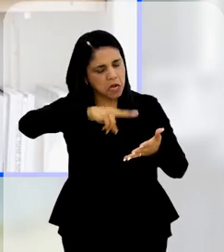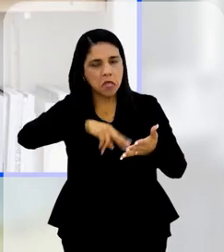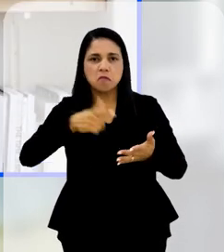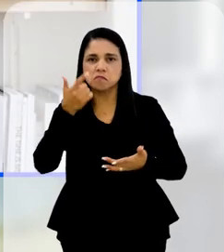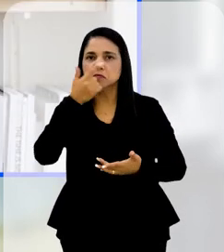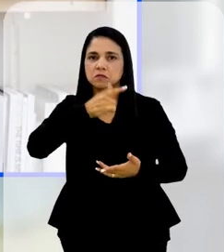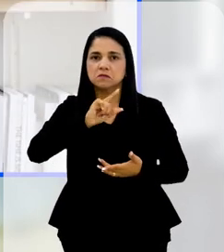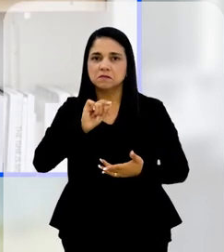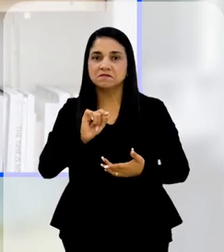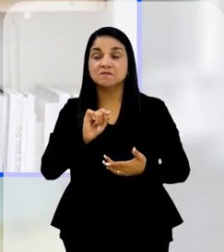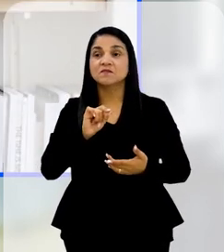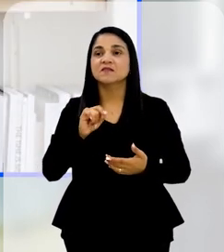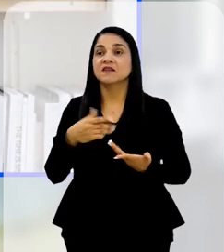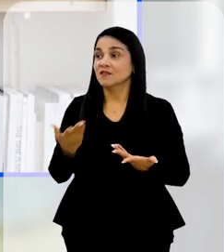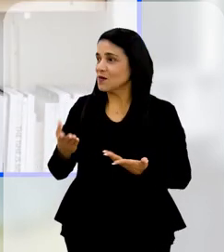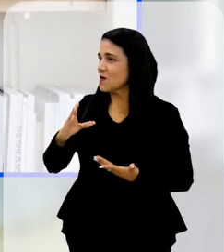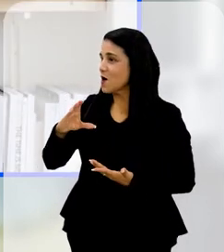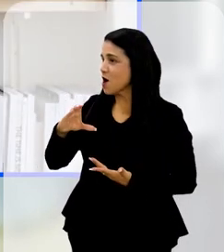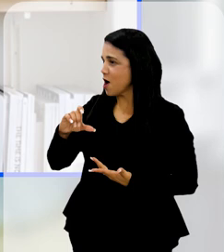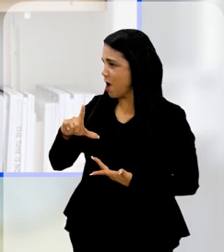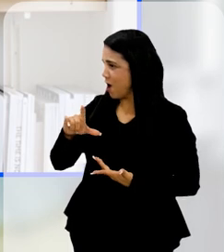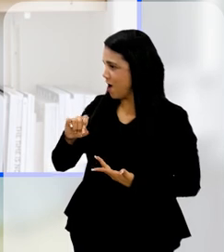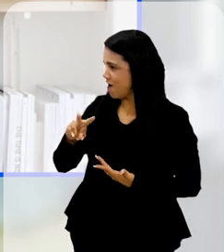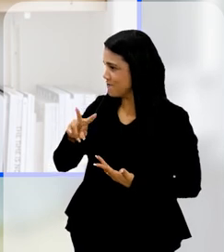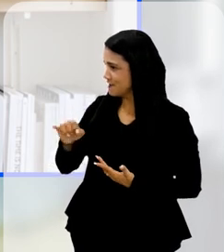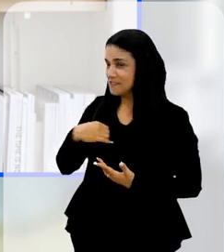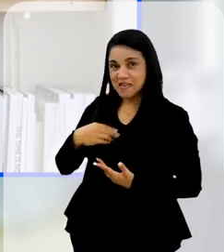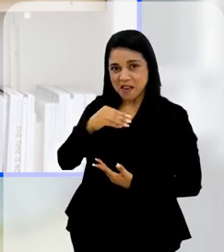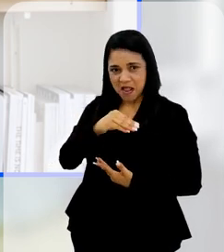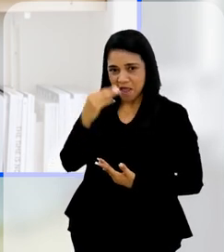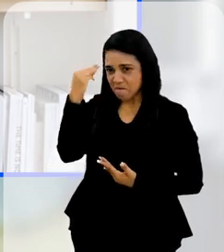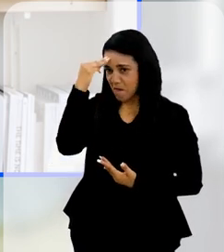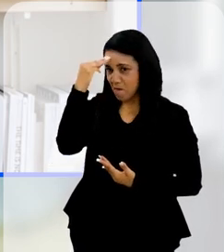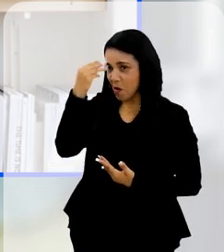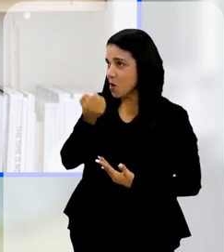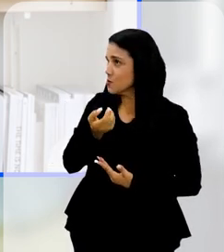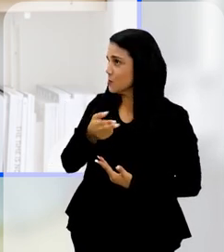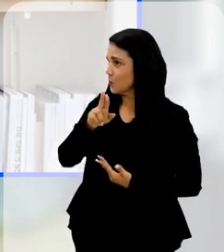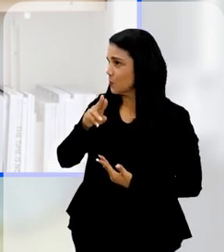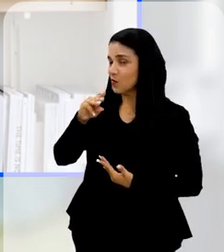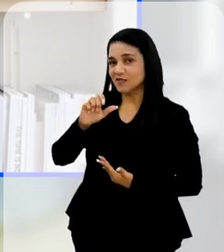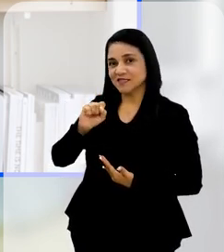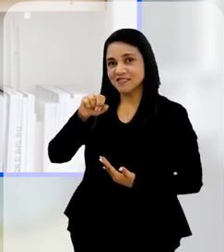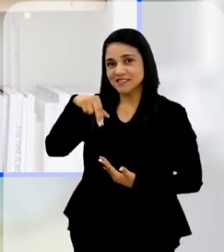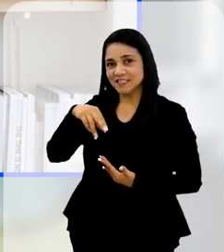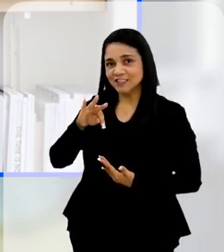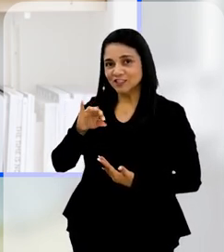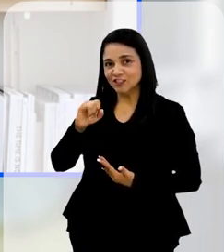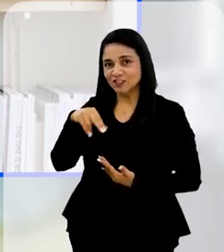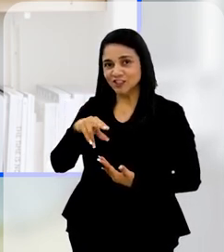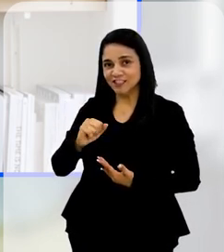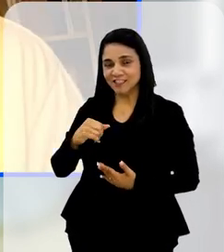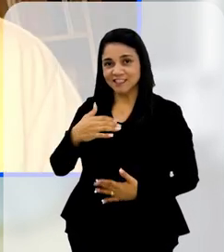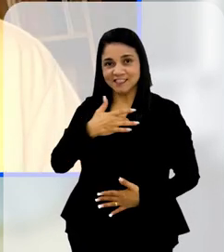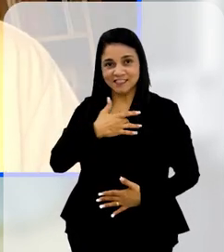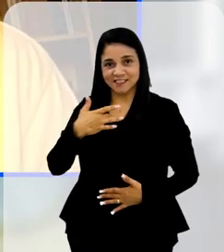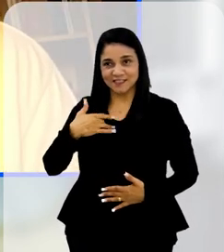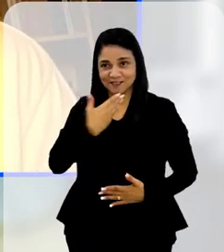Clóvis, a gente pode até dizer que o Dr. Santini é a memória viva da saúde pública, né?